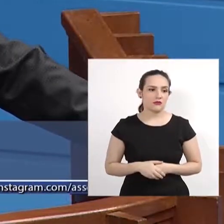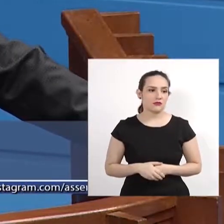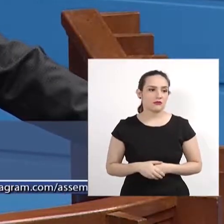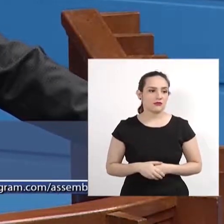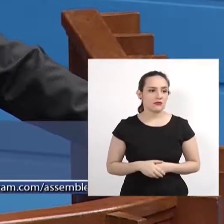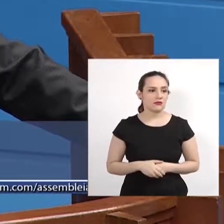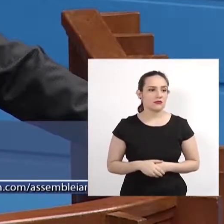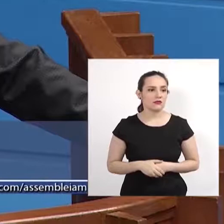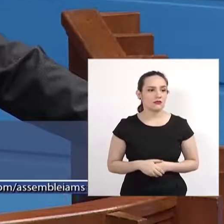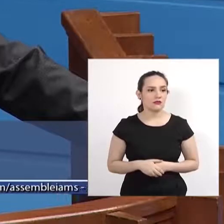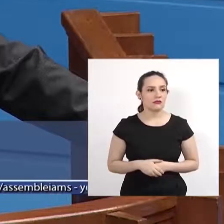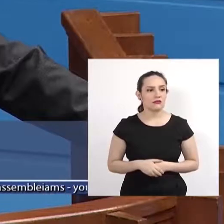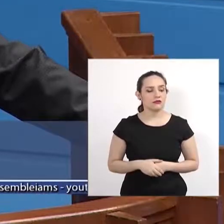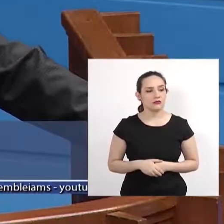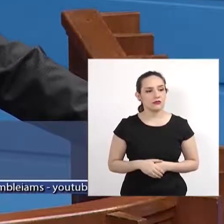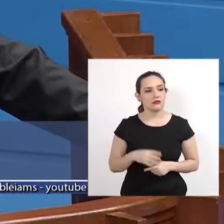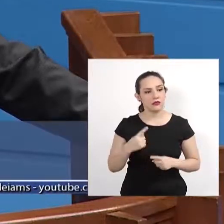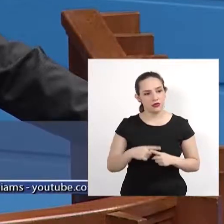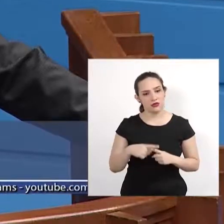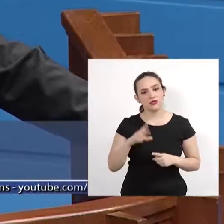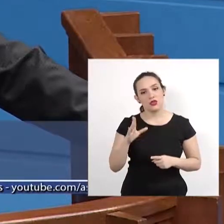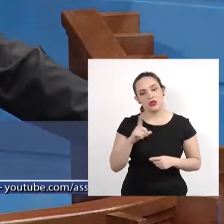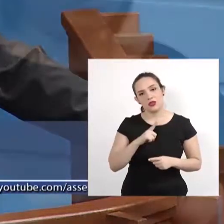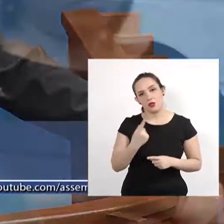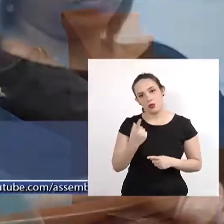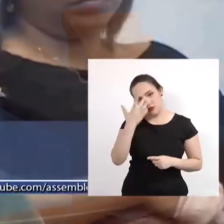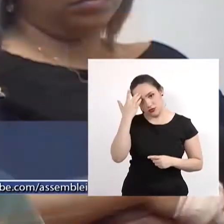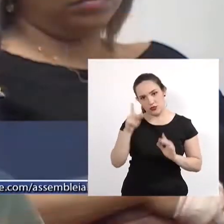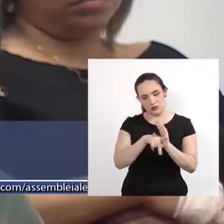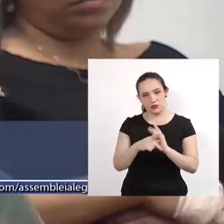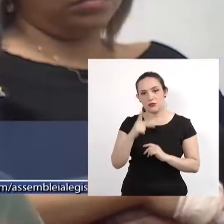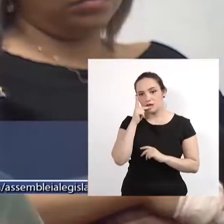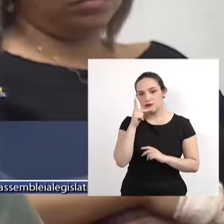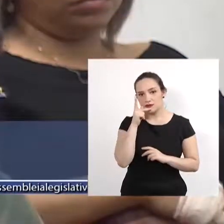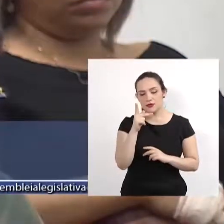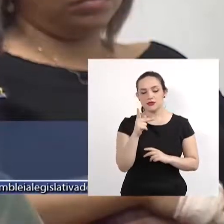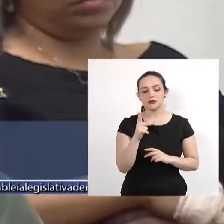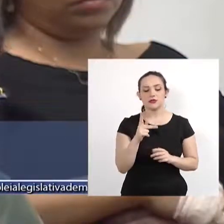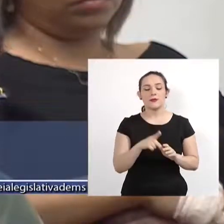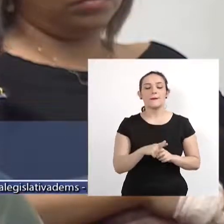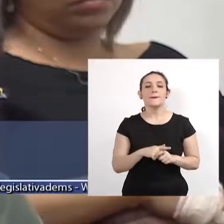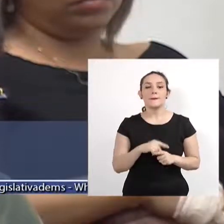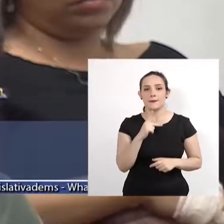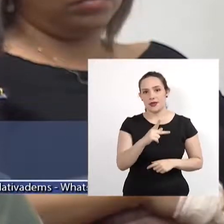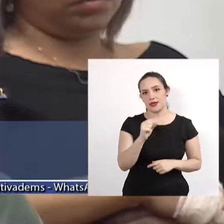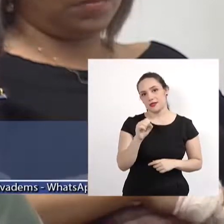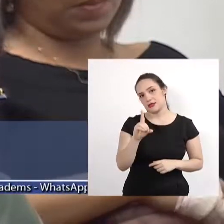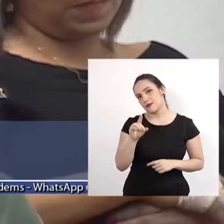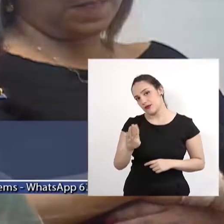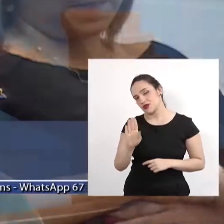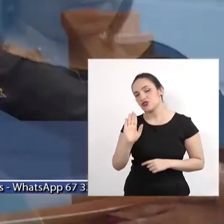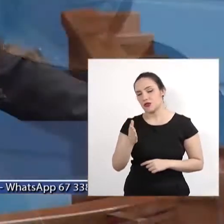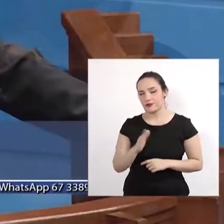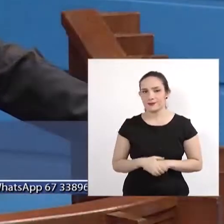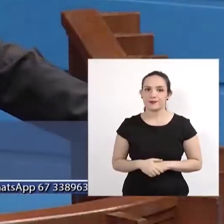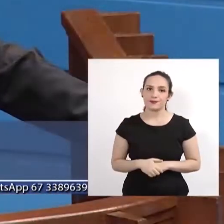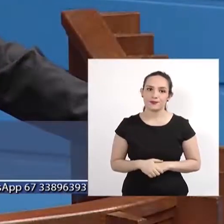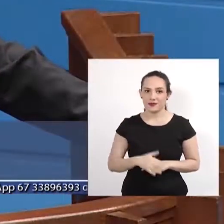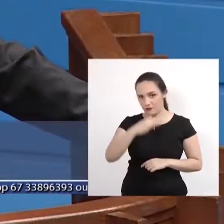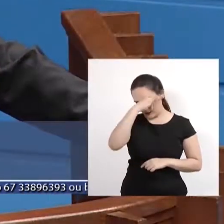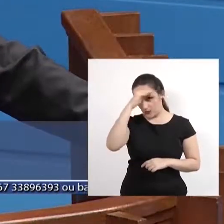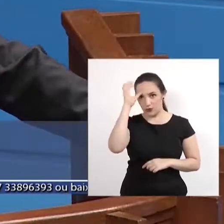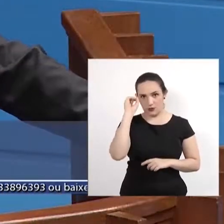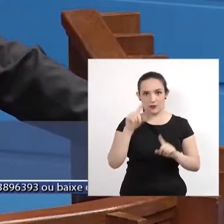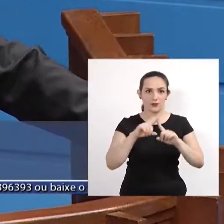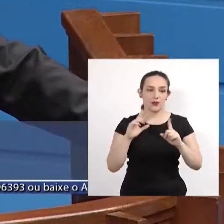nós já temos um membro nela, que é o Felipe Orro, que fará parte dessa comissão parlamentar de inquérito. Mas já